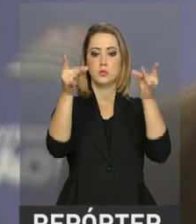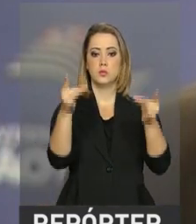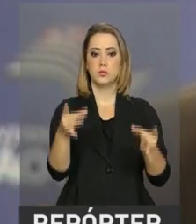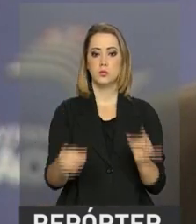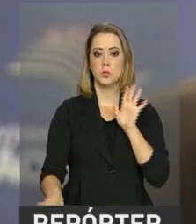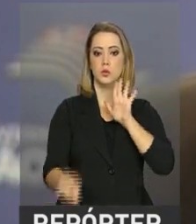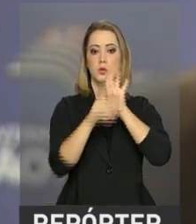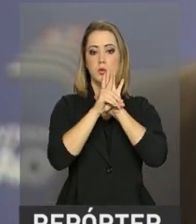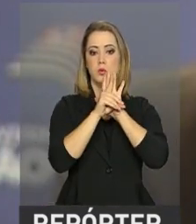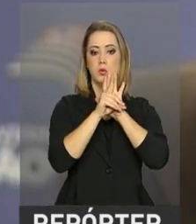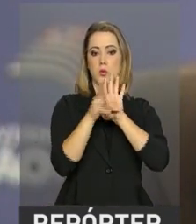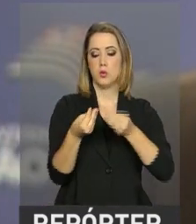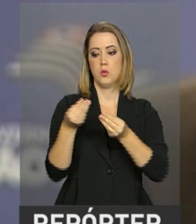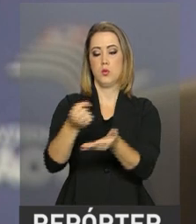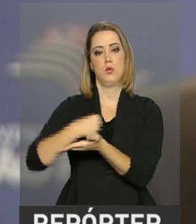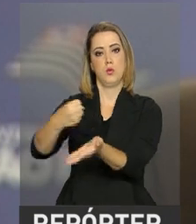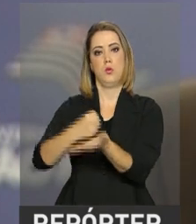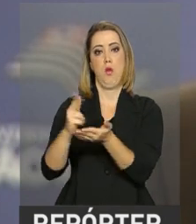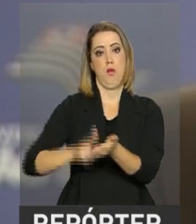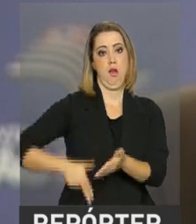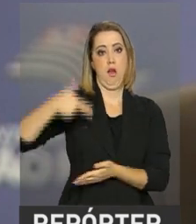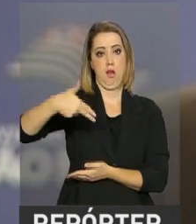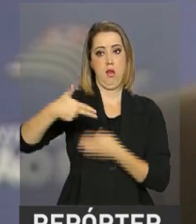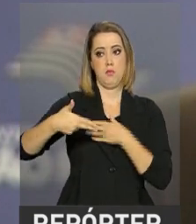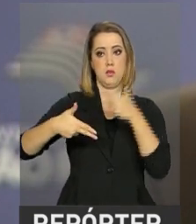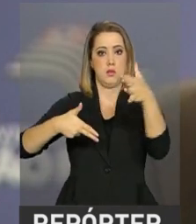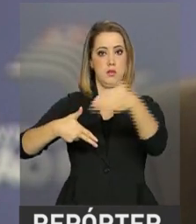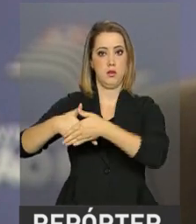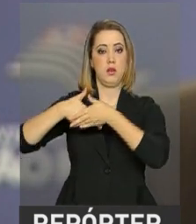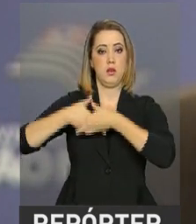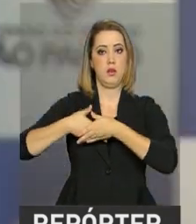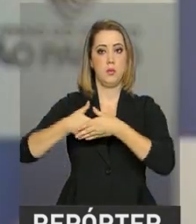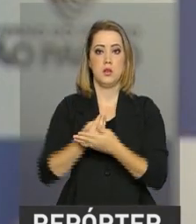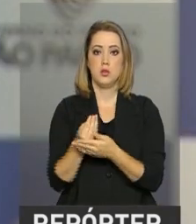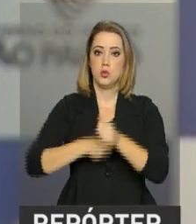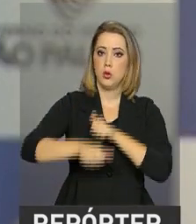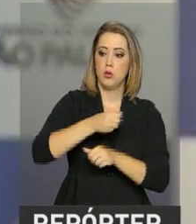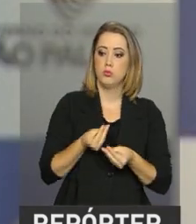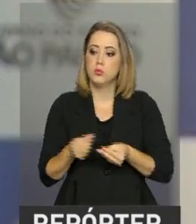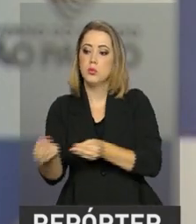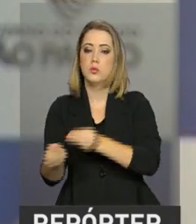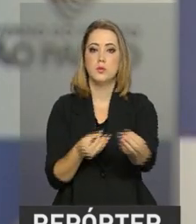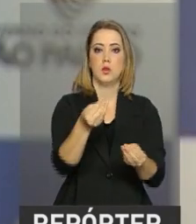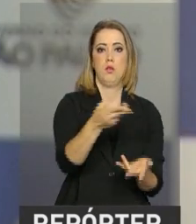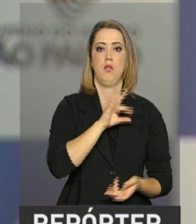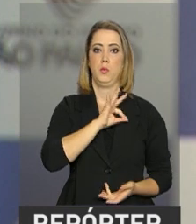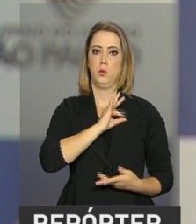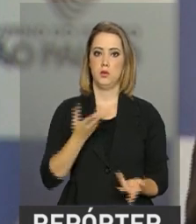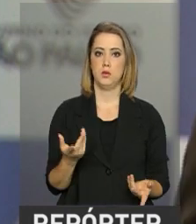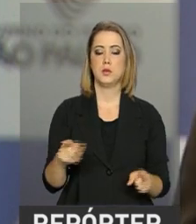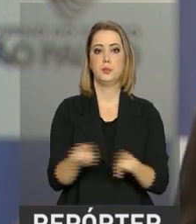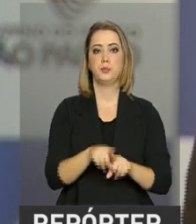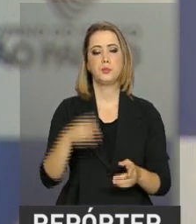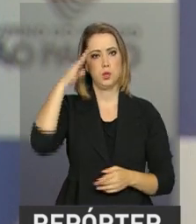decreto autorizando a doação de armas apreendidas aos órgãos de segurança pública e à forças armadas disse que